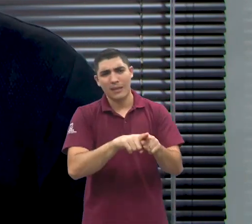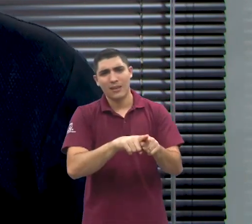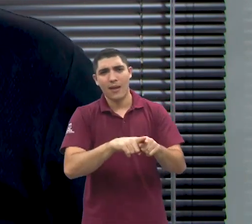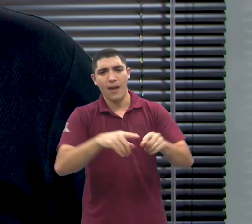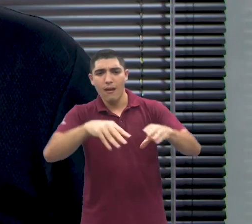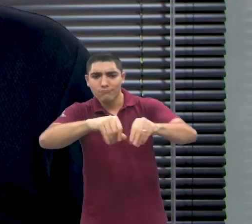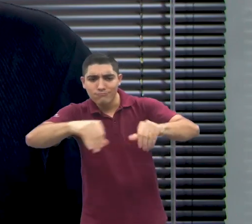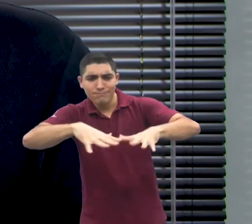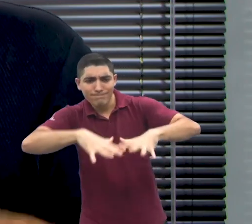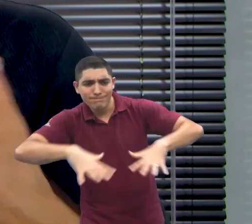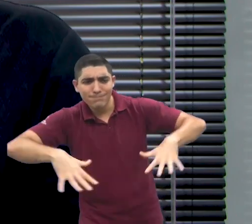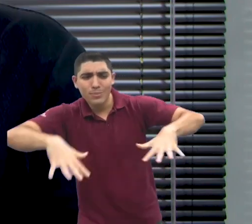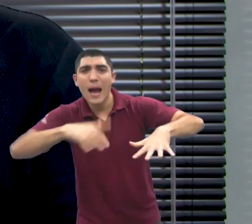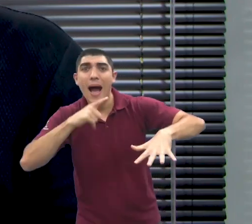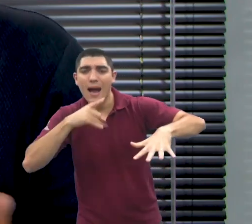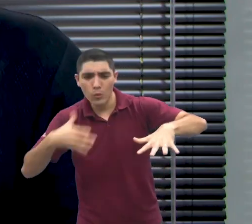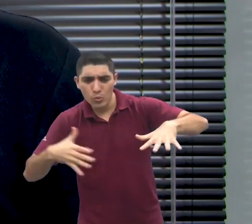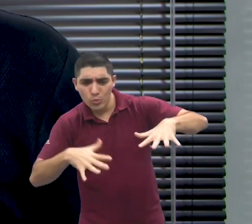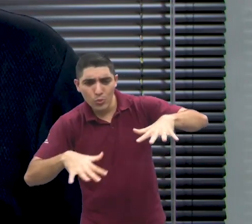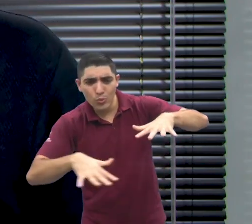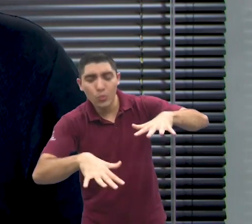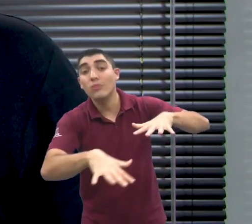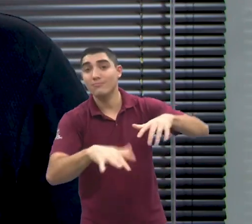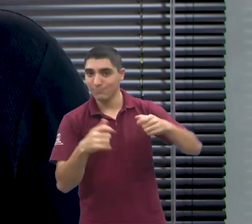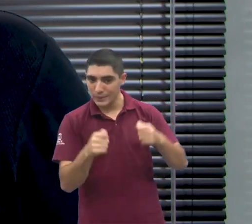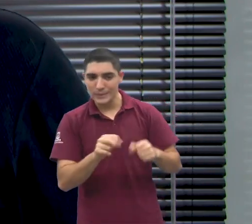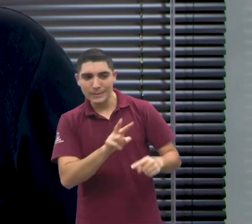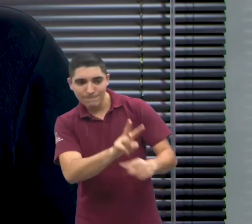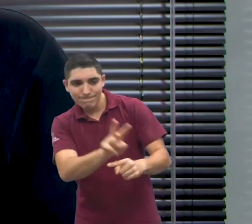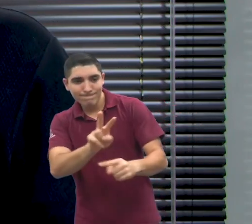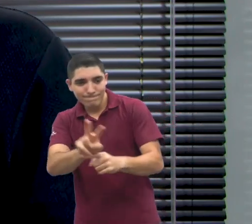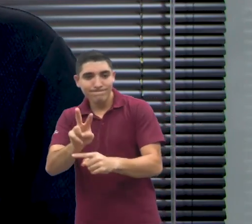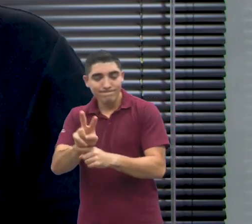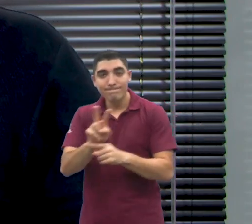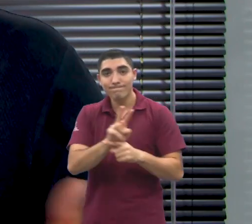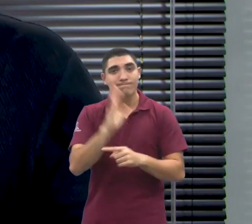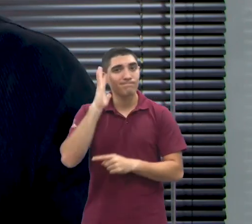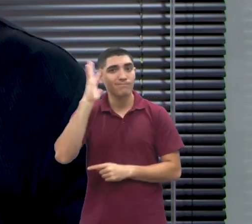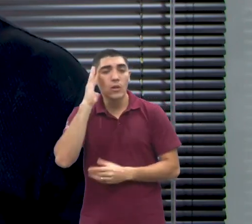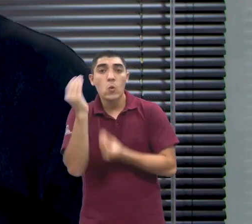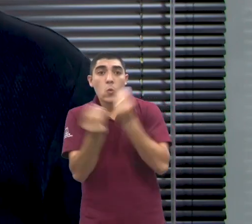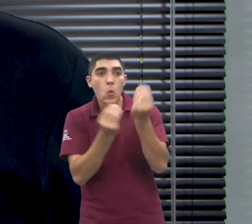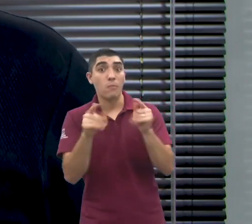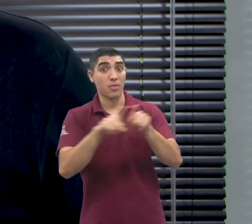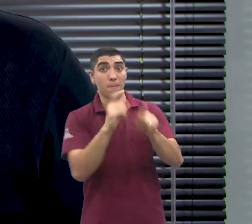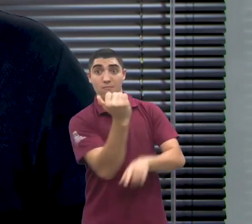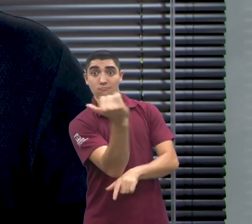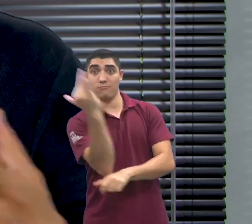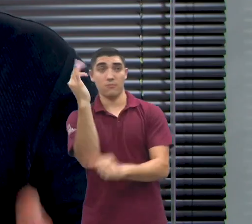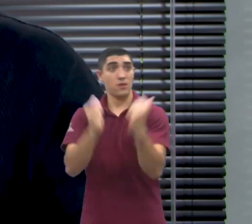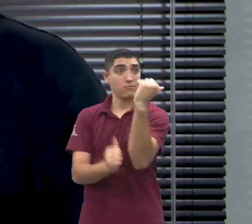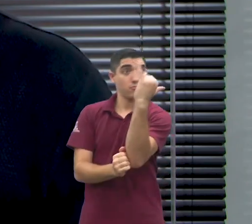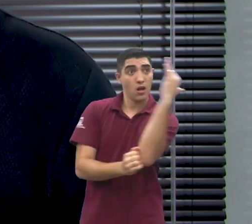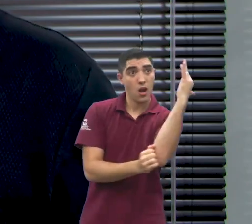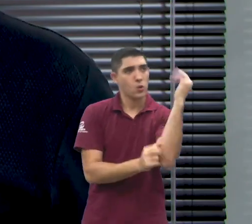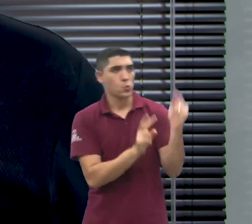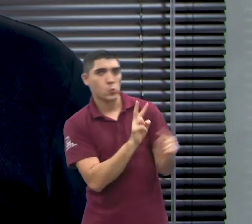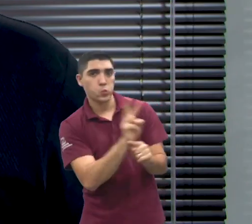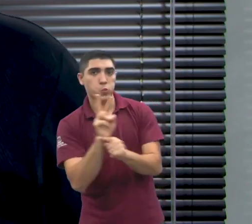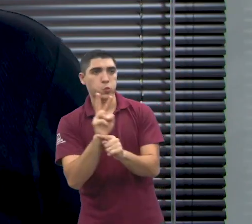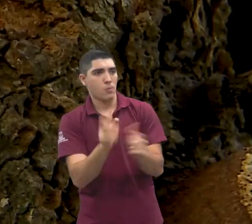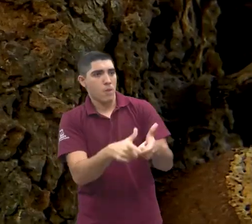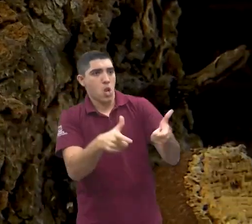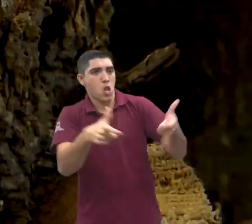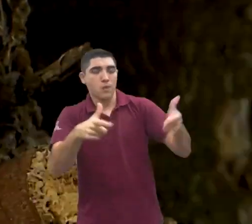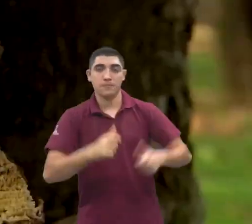dos mananciais, a aumentar cada vez mais em escala as iniciativas iniciativas de restauração florestal, reabilitação de nossas